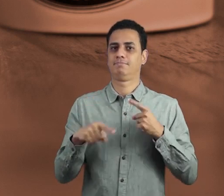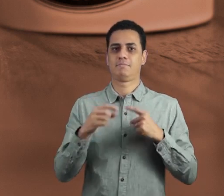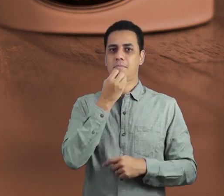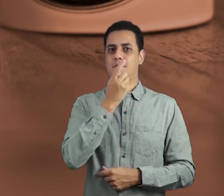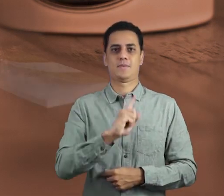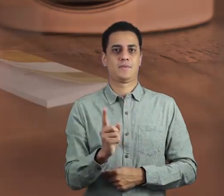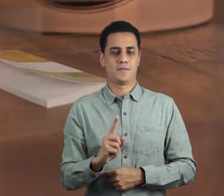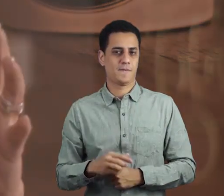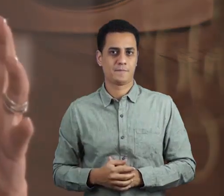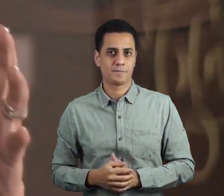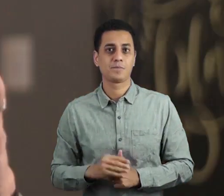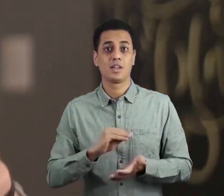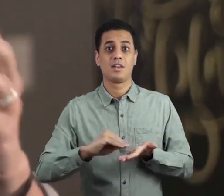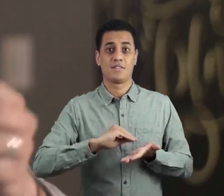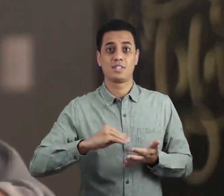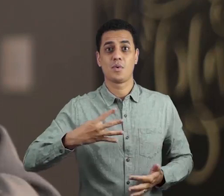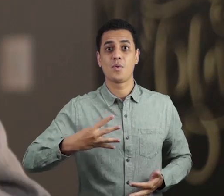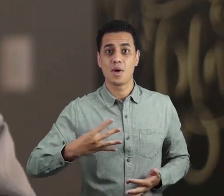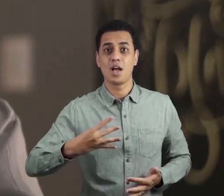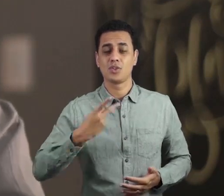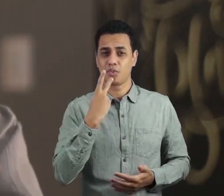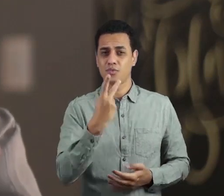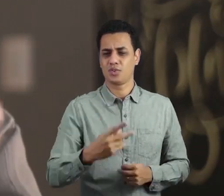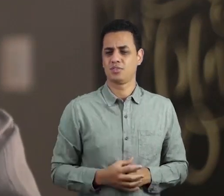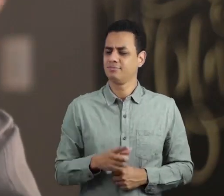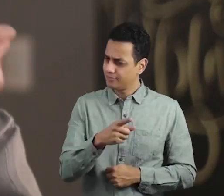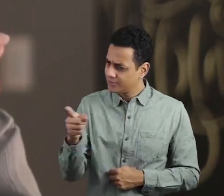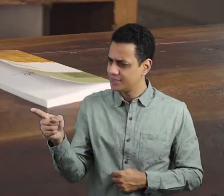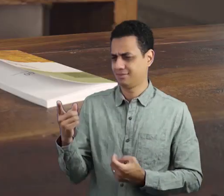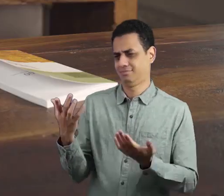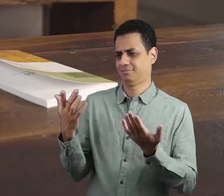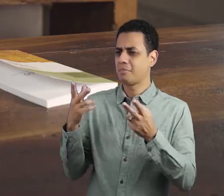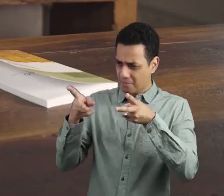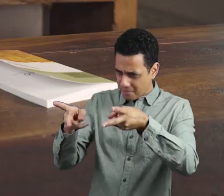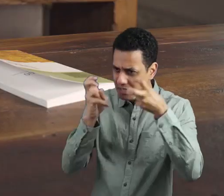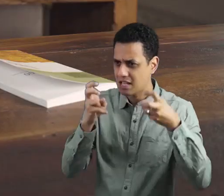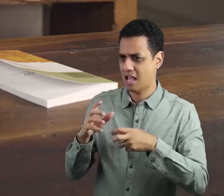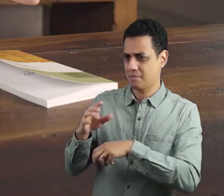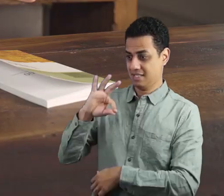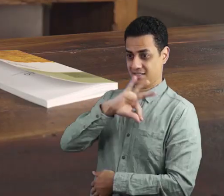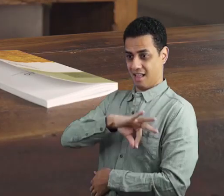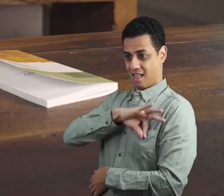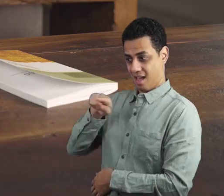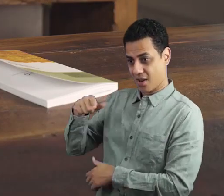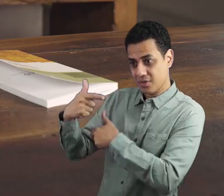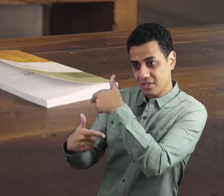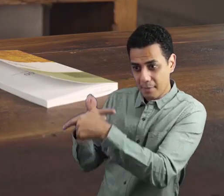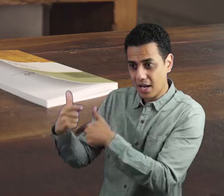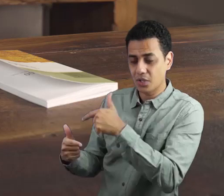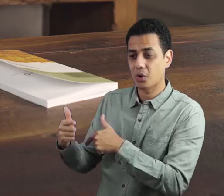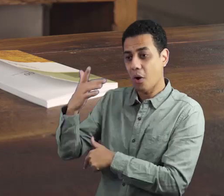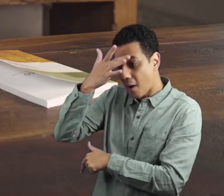clamando contra vocês. Ou seja, eles estavam enriquecendo mais fazendo o quê? Eles contratavam trabalhadores, homens